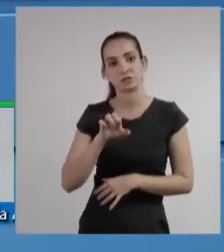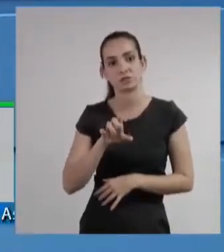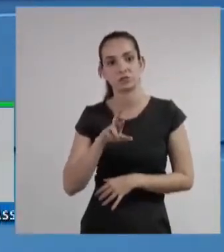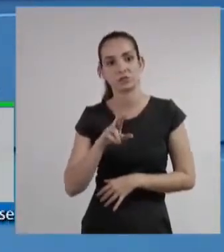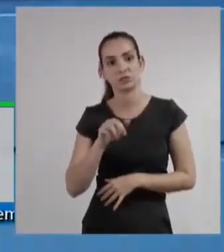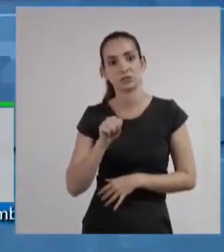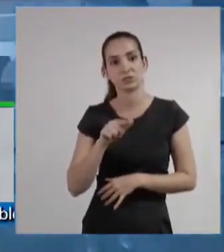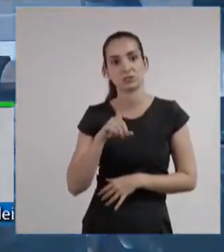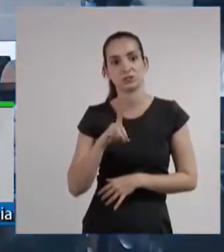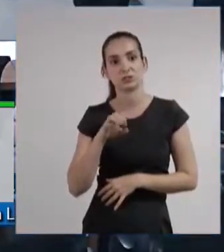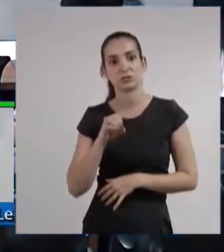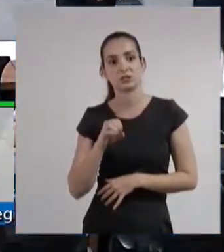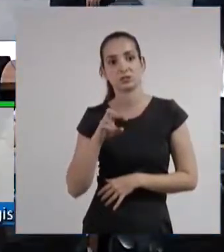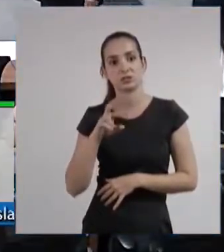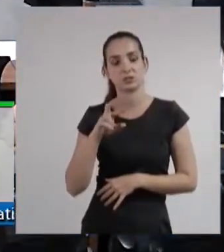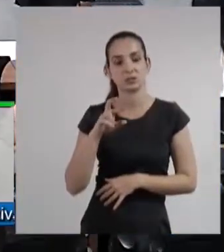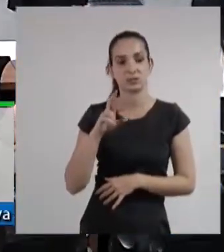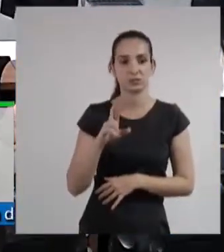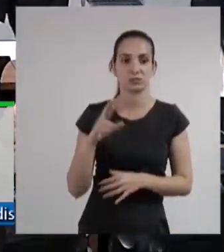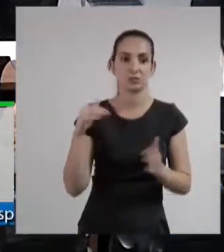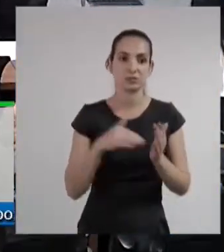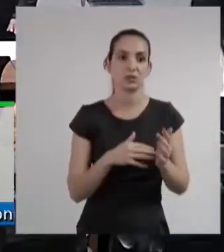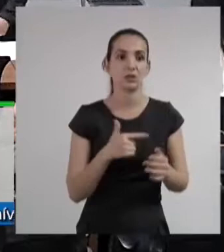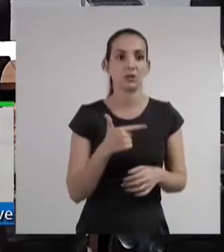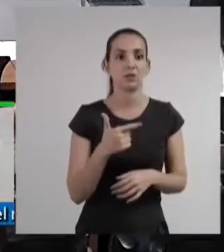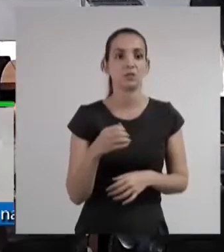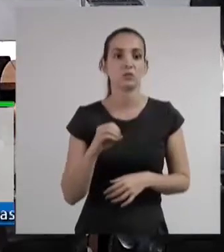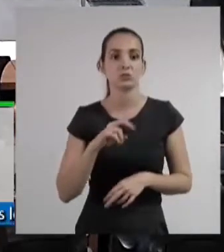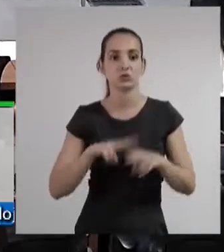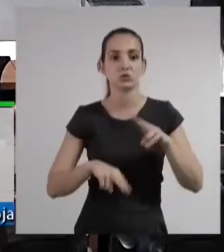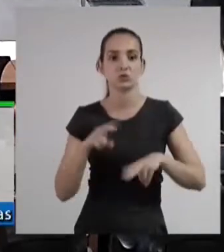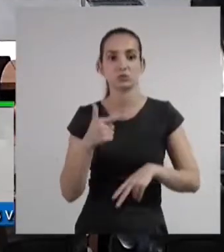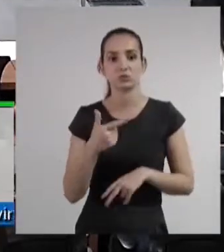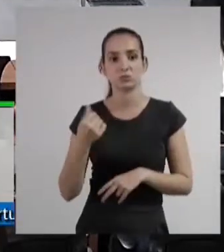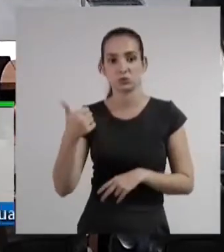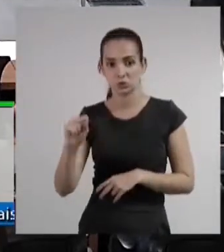está em redação final e, com certeza, no momento,